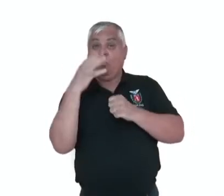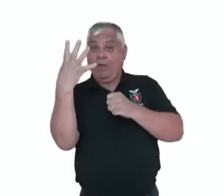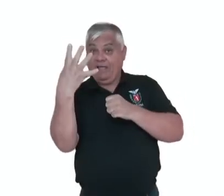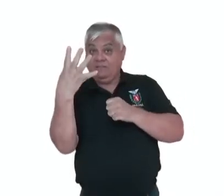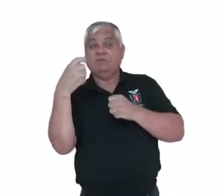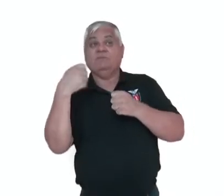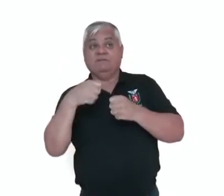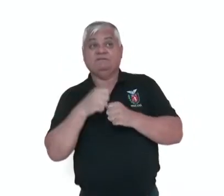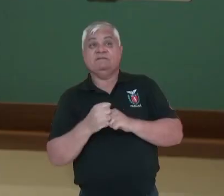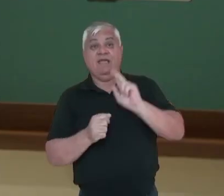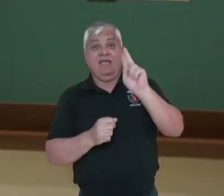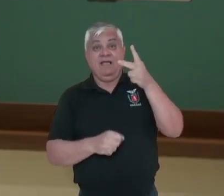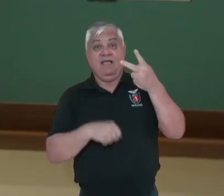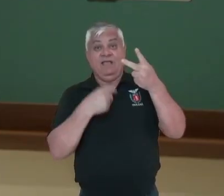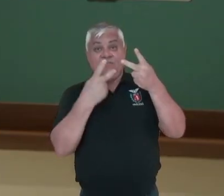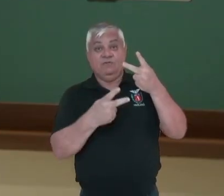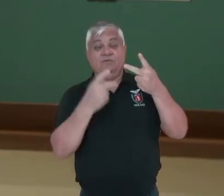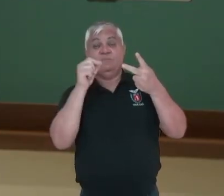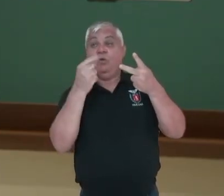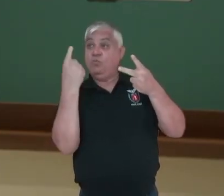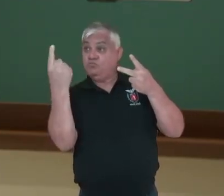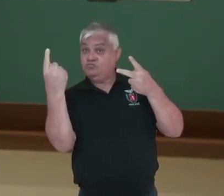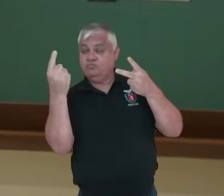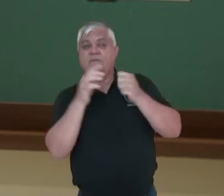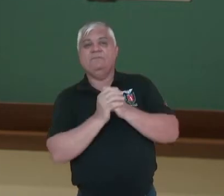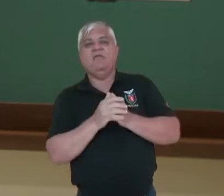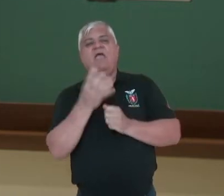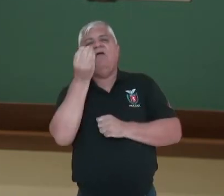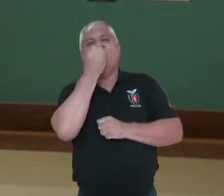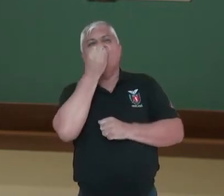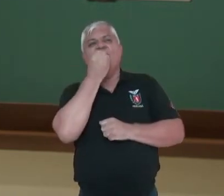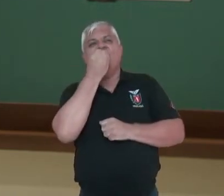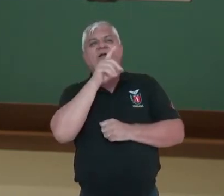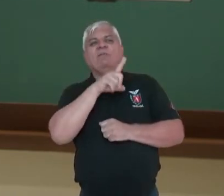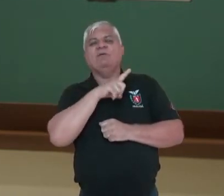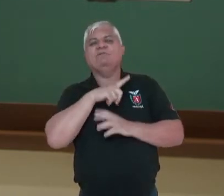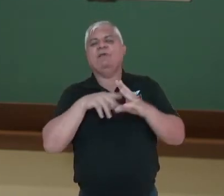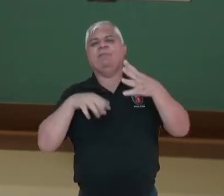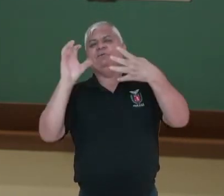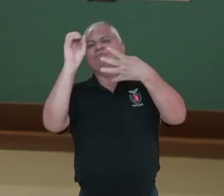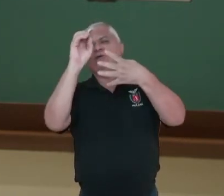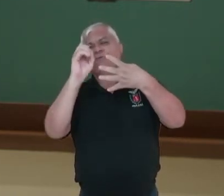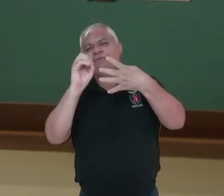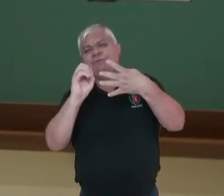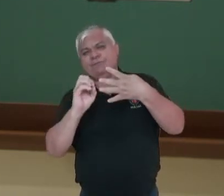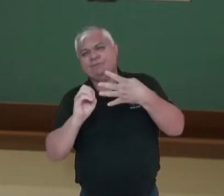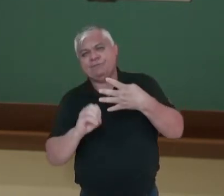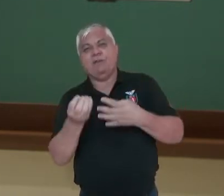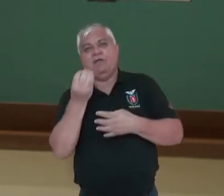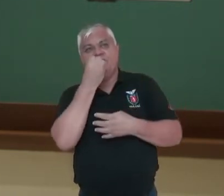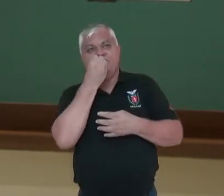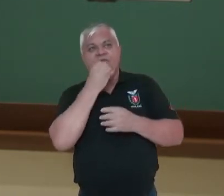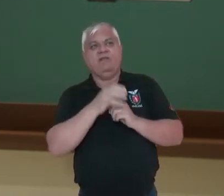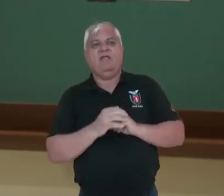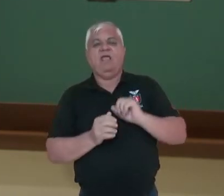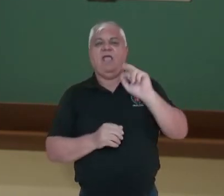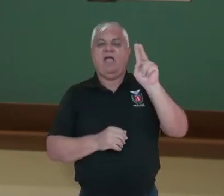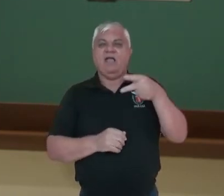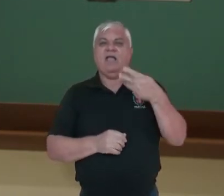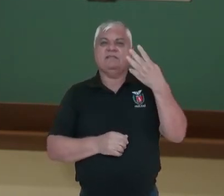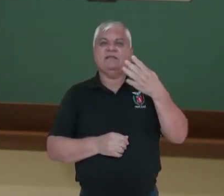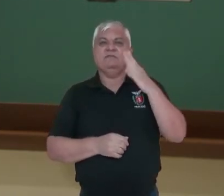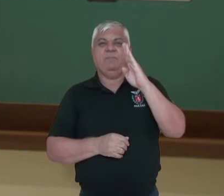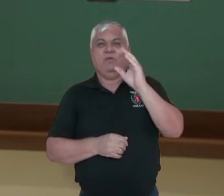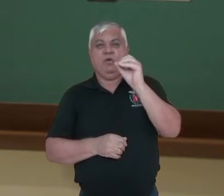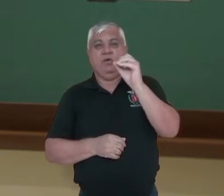3 hidrogênios, resultado 1. E ácidos fracos é quando o resultado da subtração for igual a 0, como, por exemplo,